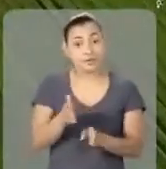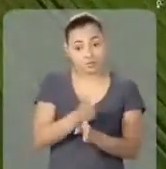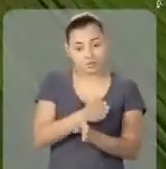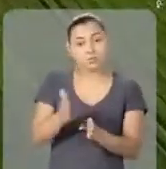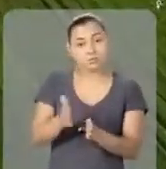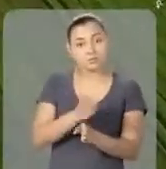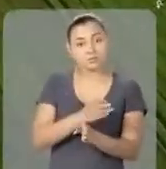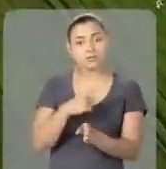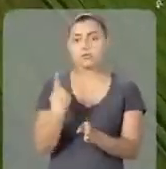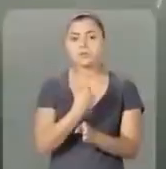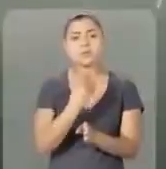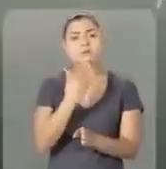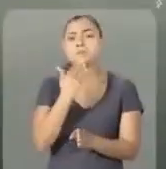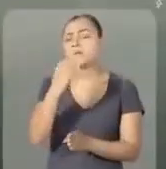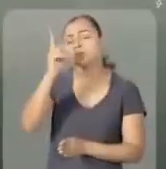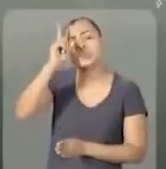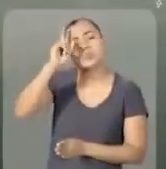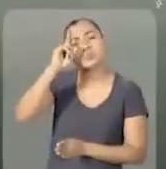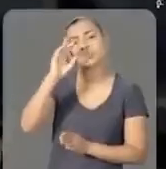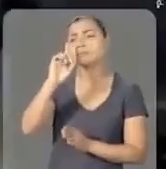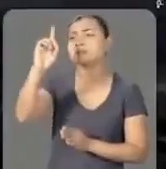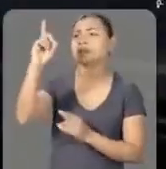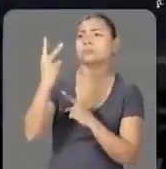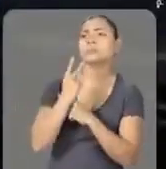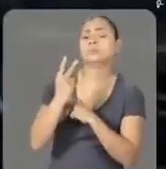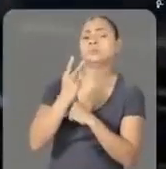Aqui na fronteira a gente pede todo dia a